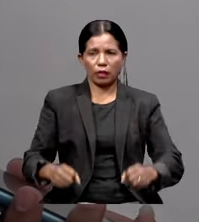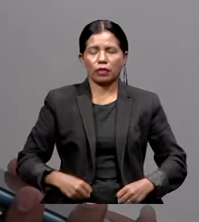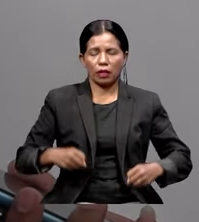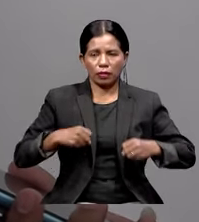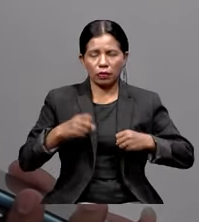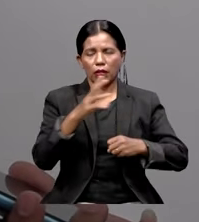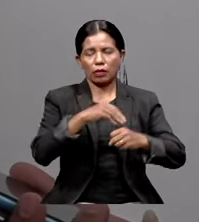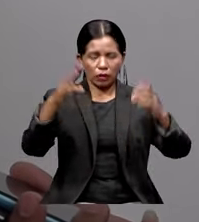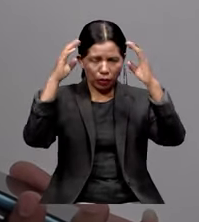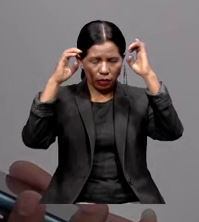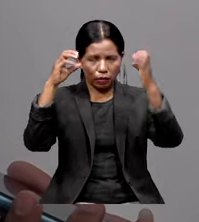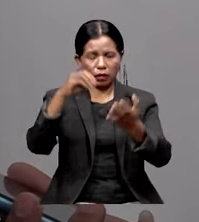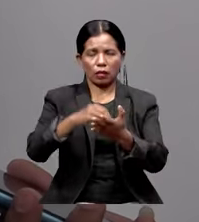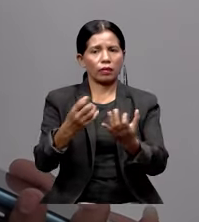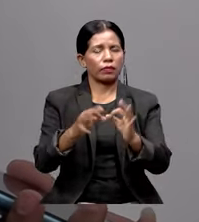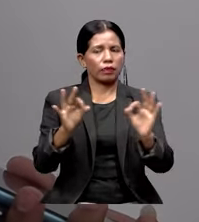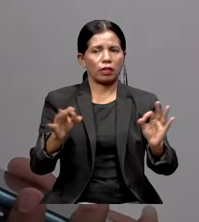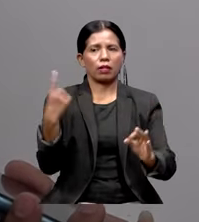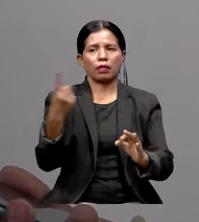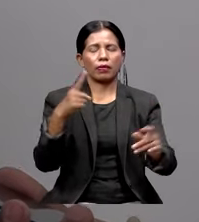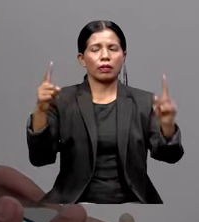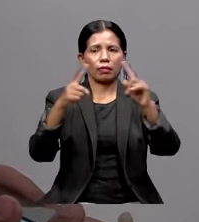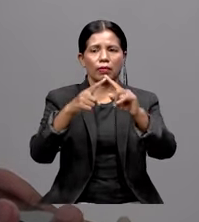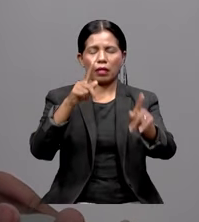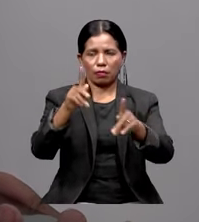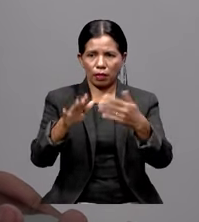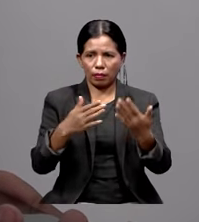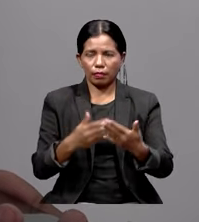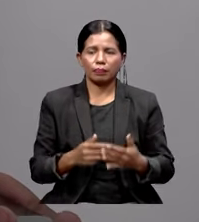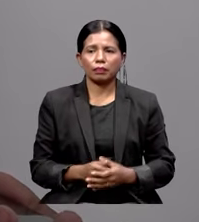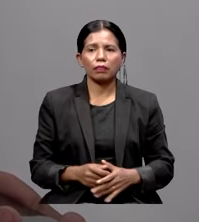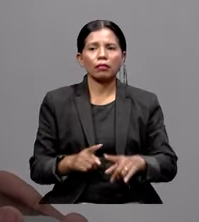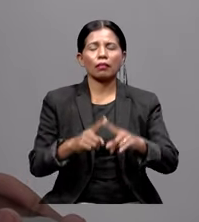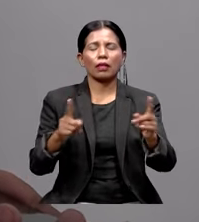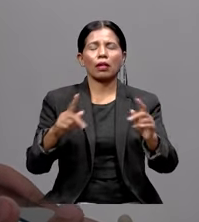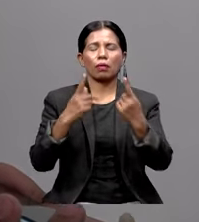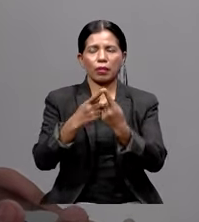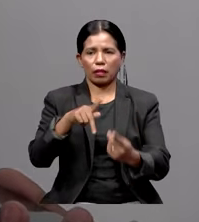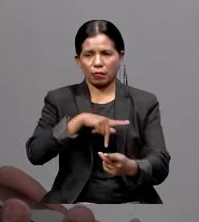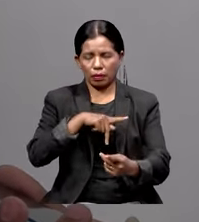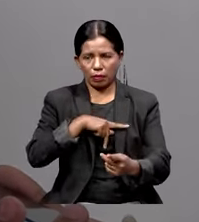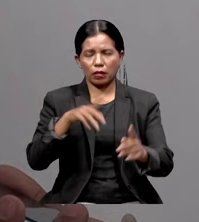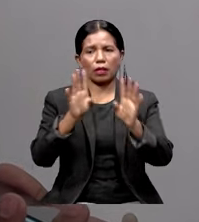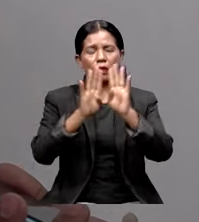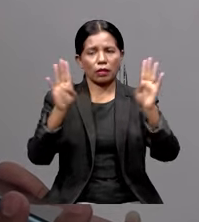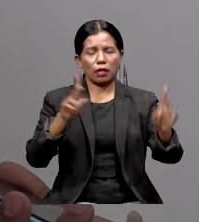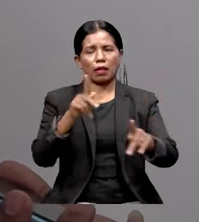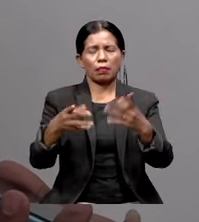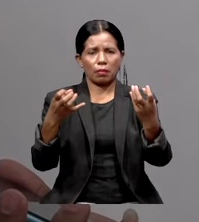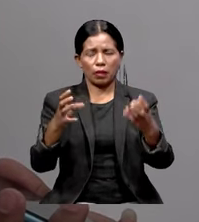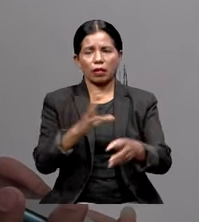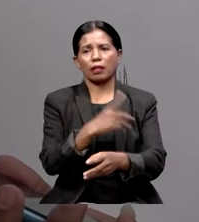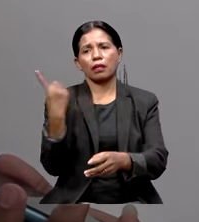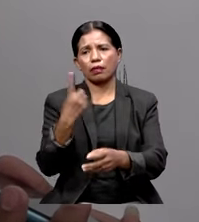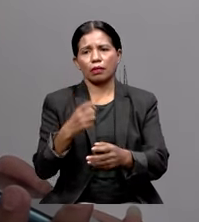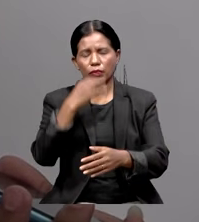né? Garante, gratuito, na fatemba, povo. Mas, agora, setor privado, se iramos, local, e é uma barra que então,